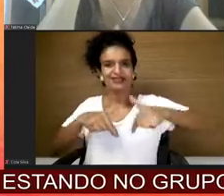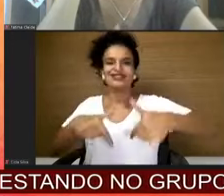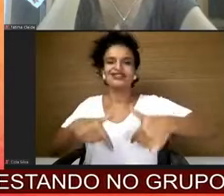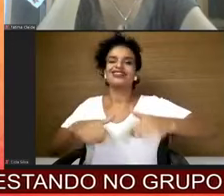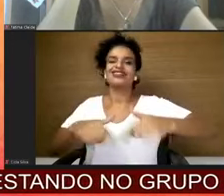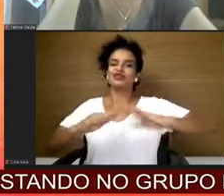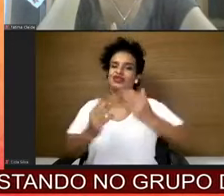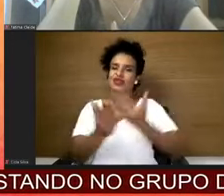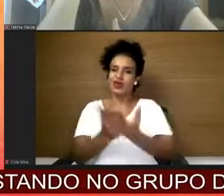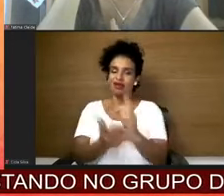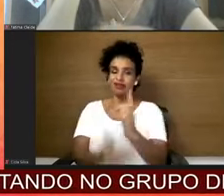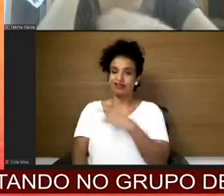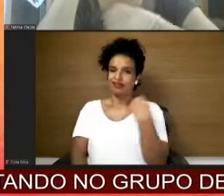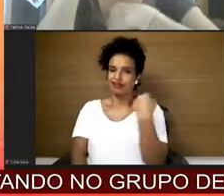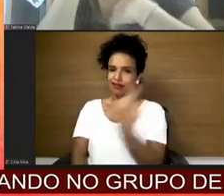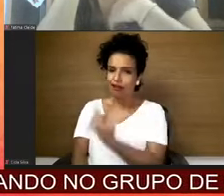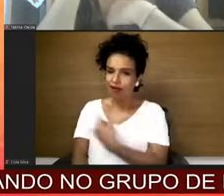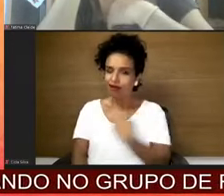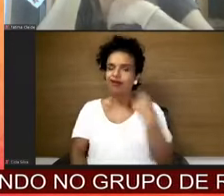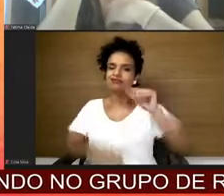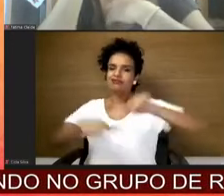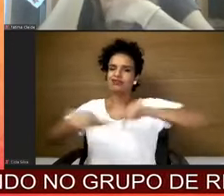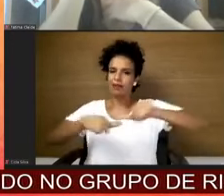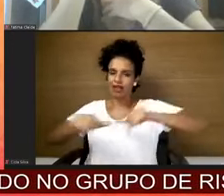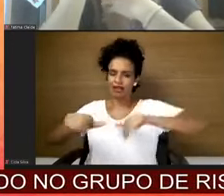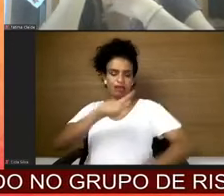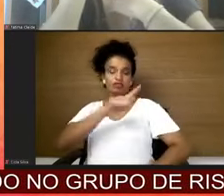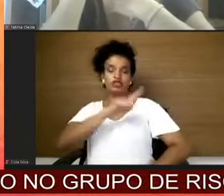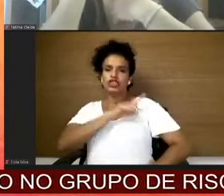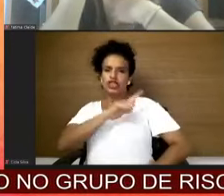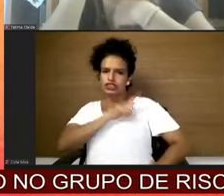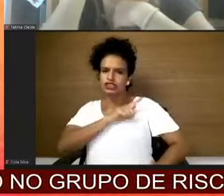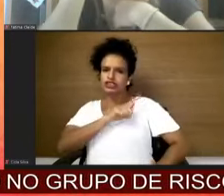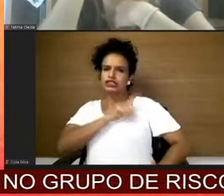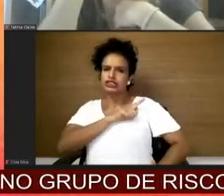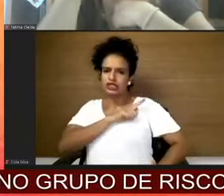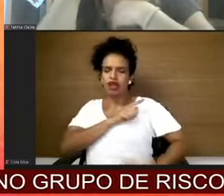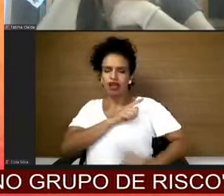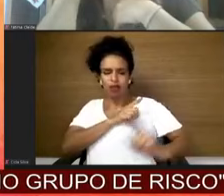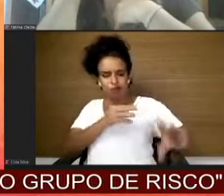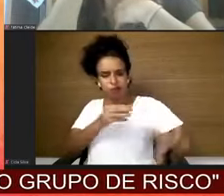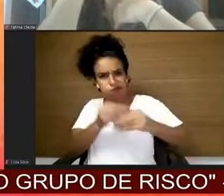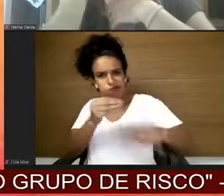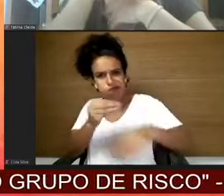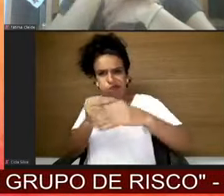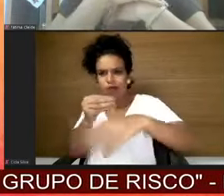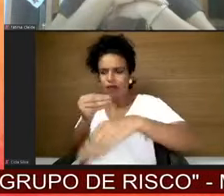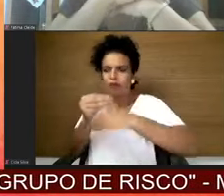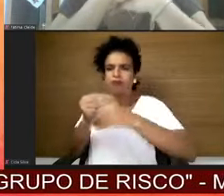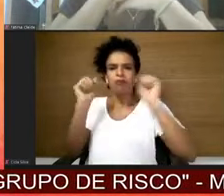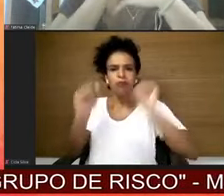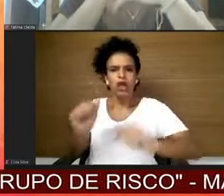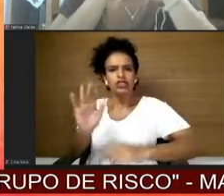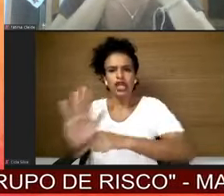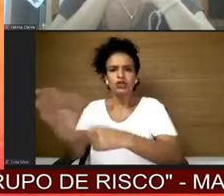questão de termos uma gestão participativa, enfim, uma série de questões. Queria que vocês comentassem, porque para